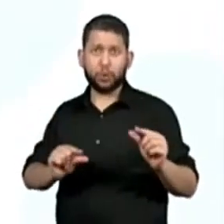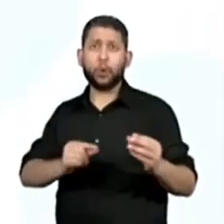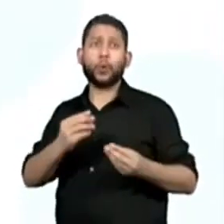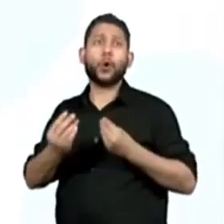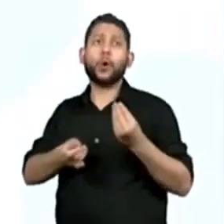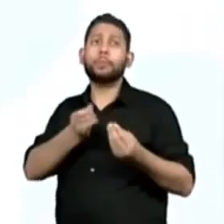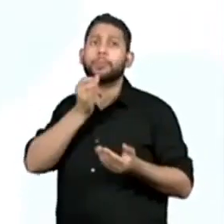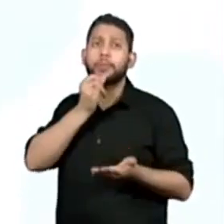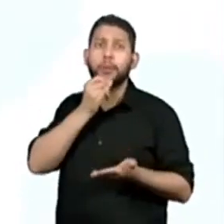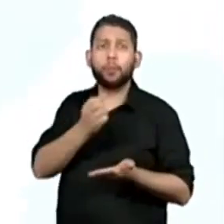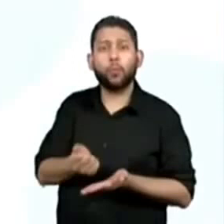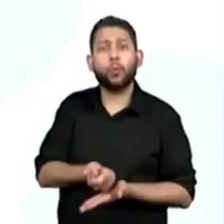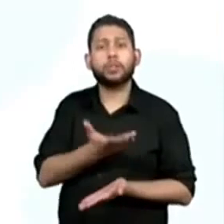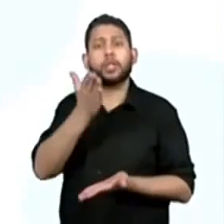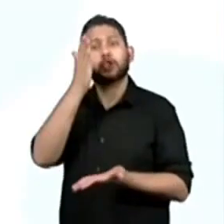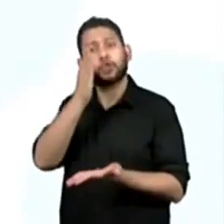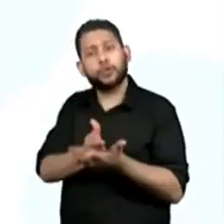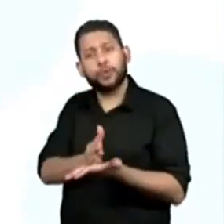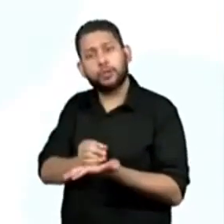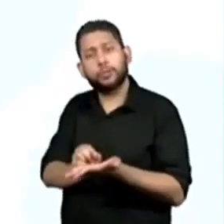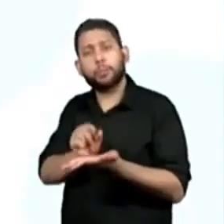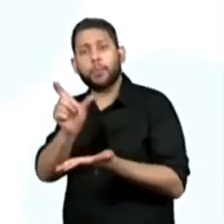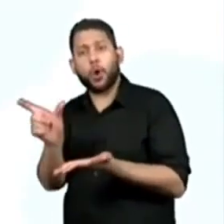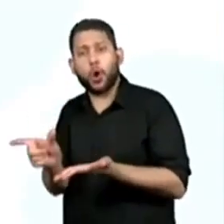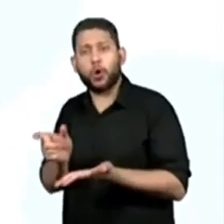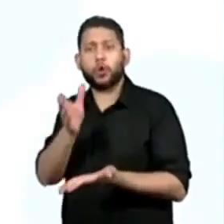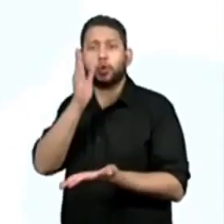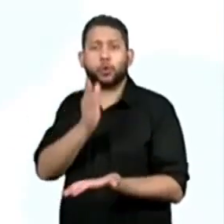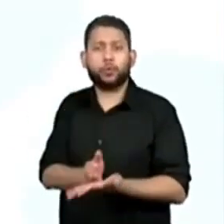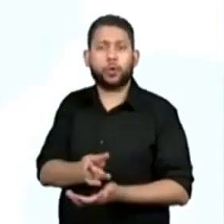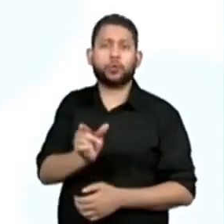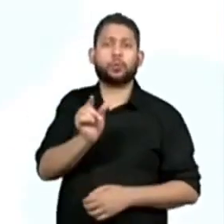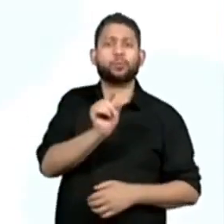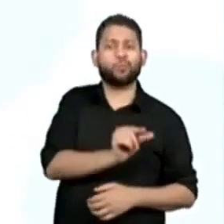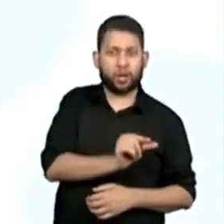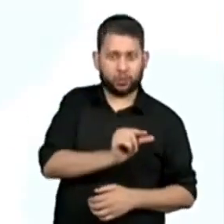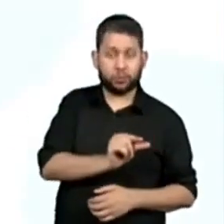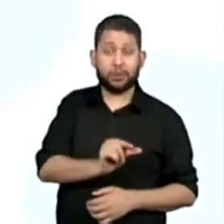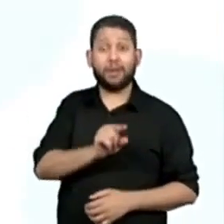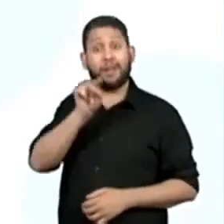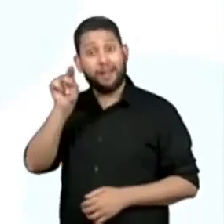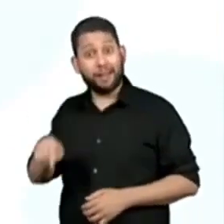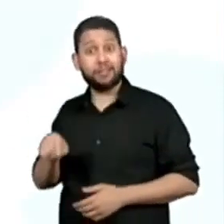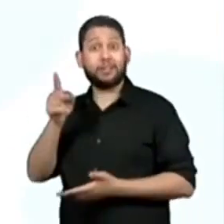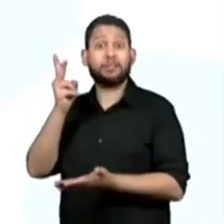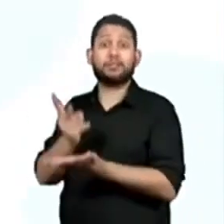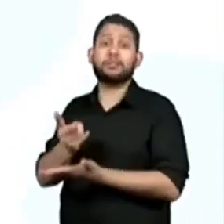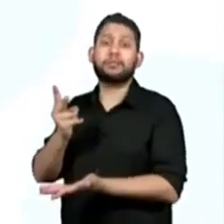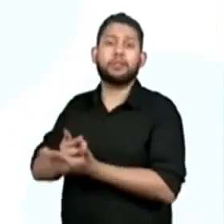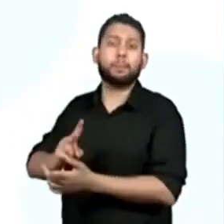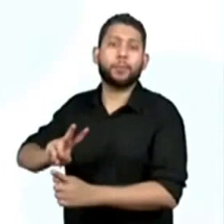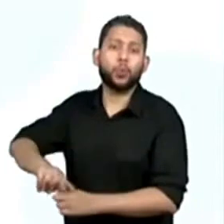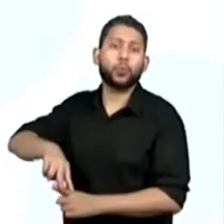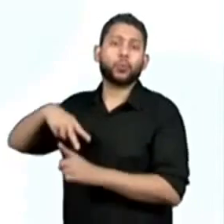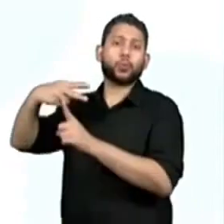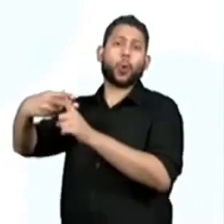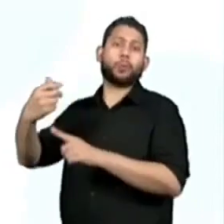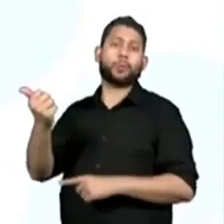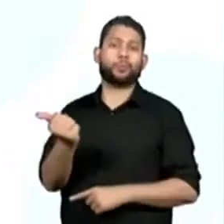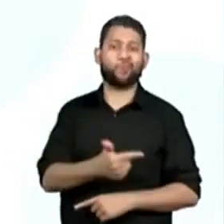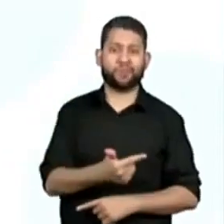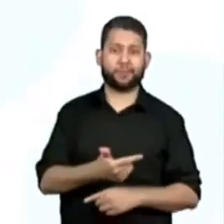dividir uma quantidade em duas partes de modo que uma seja o dobro da outra